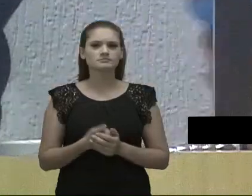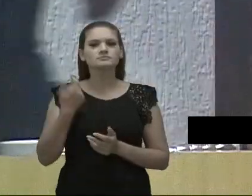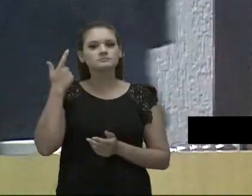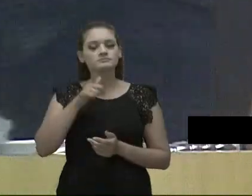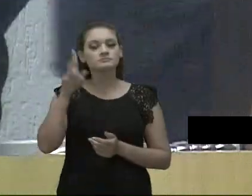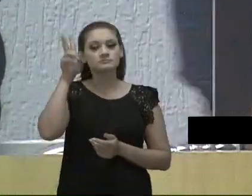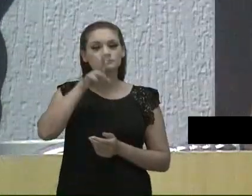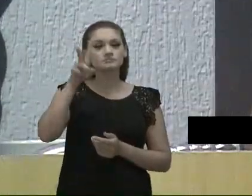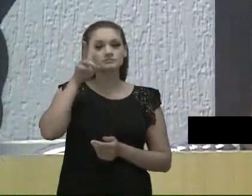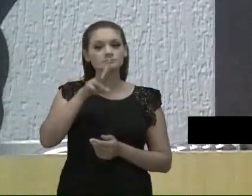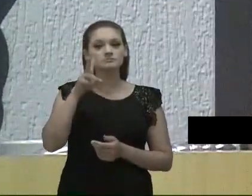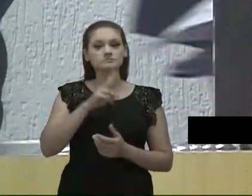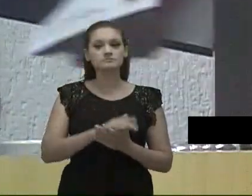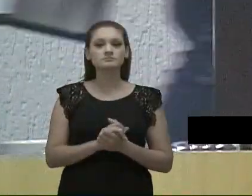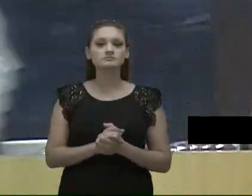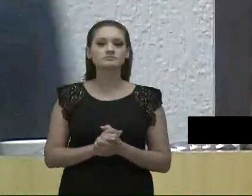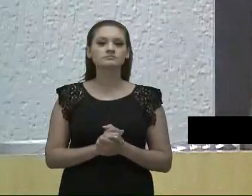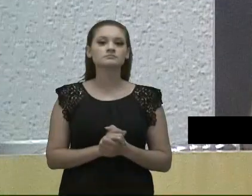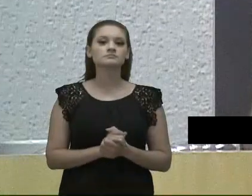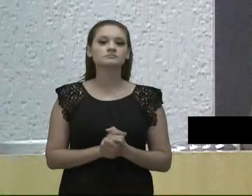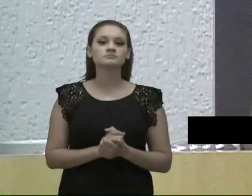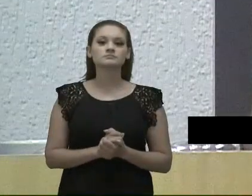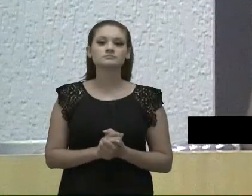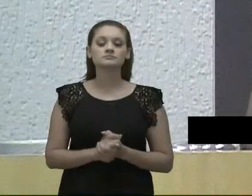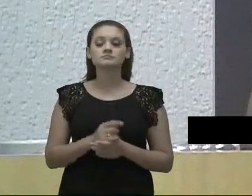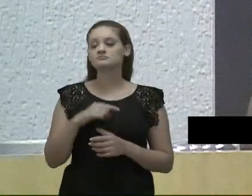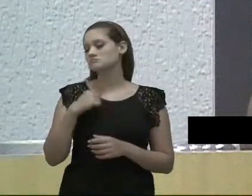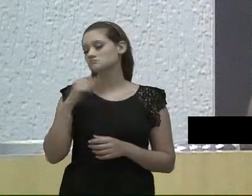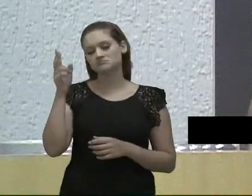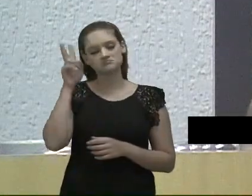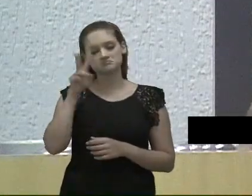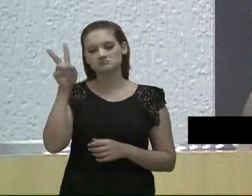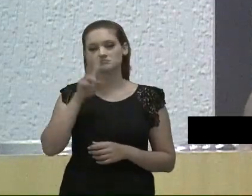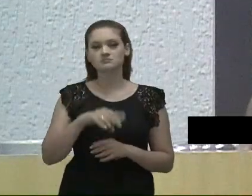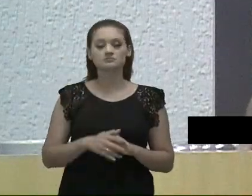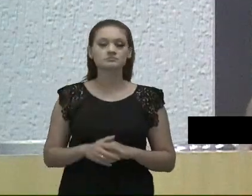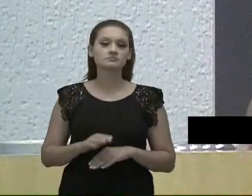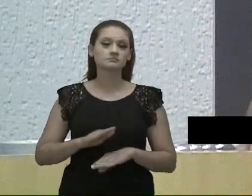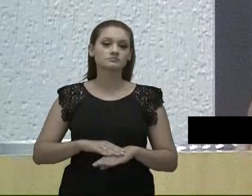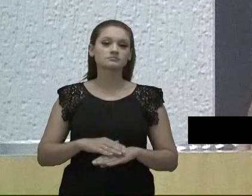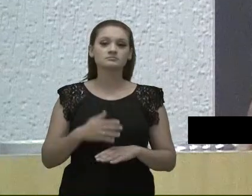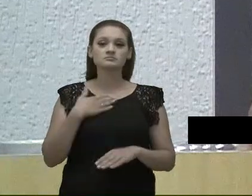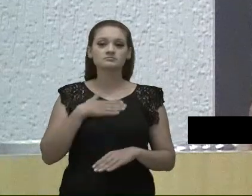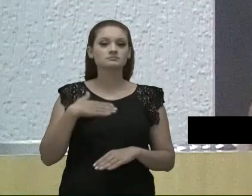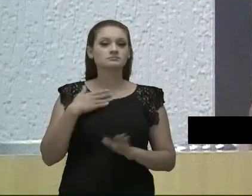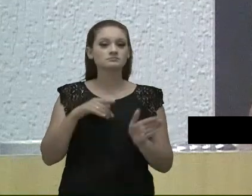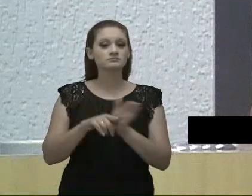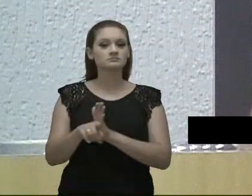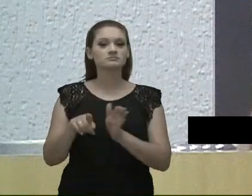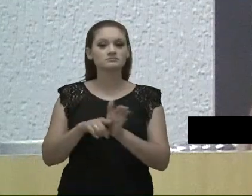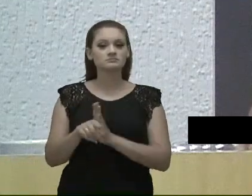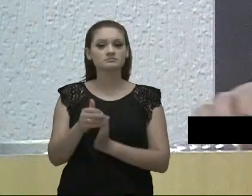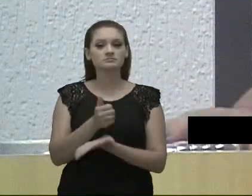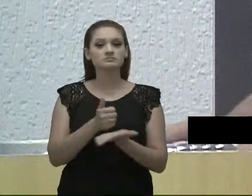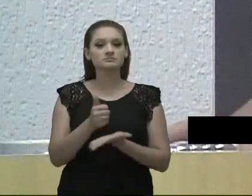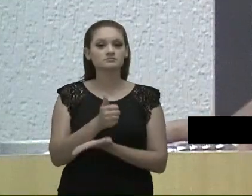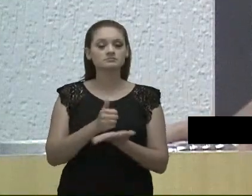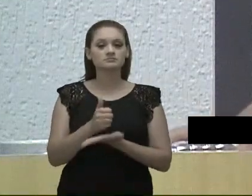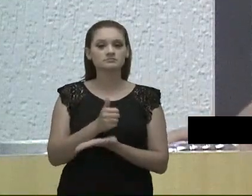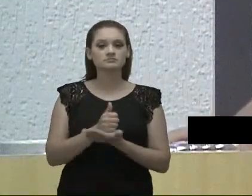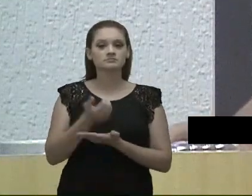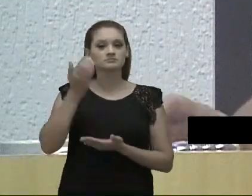lembrar tudo, né? Eu que fui lá, fiscalizei, não me recordo. Mas eu gostaria de perguntar para você sobre o básico, tá? Eu